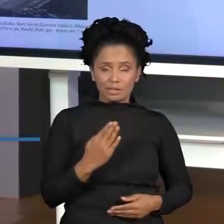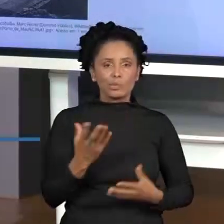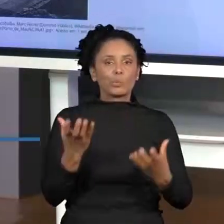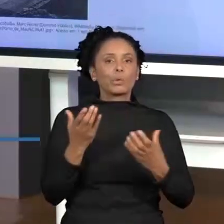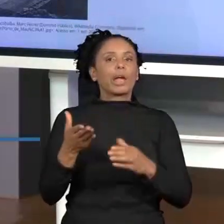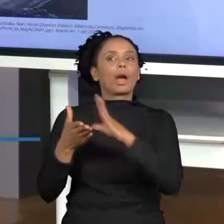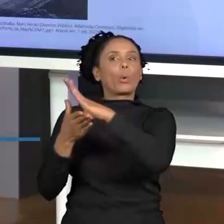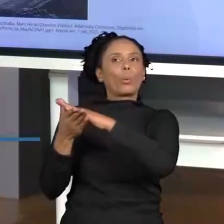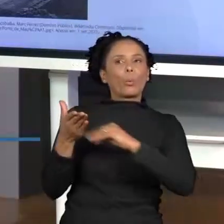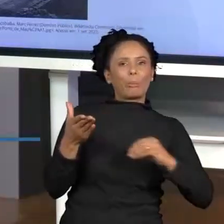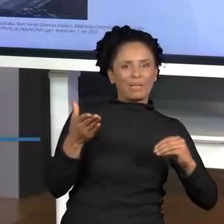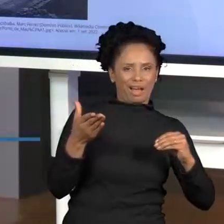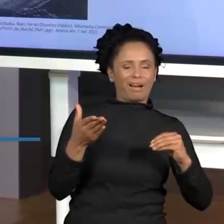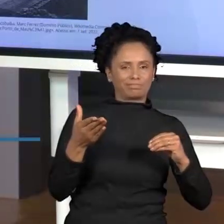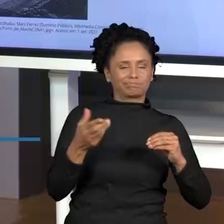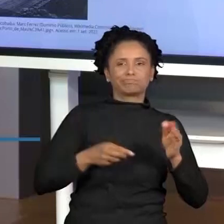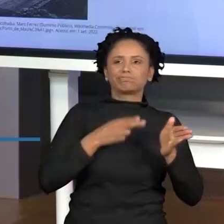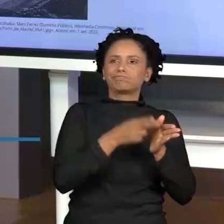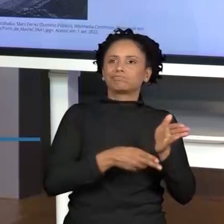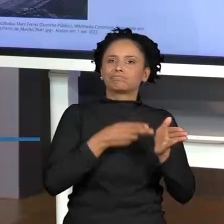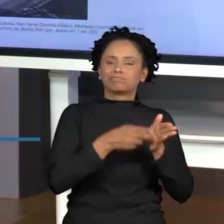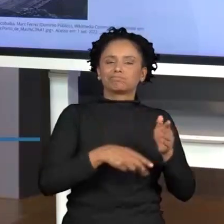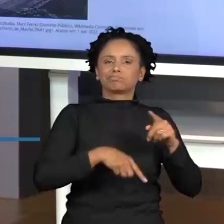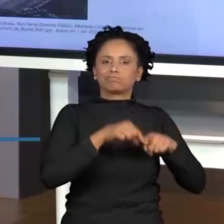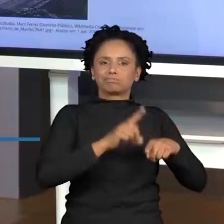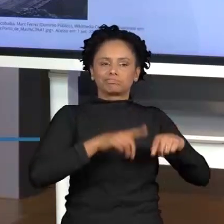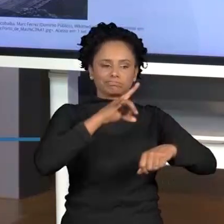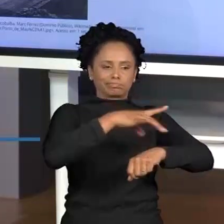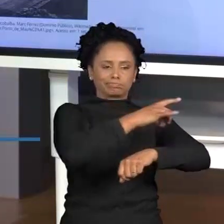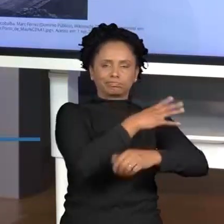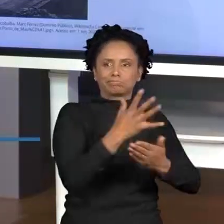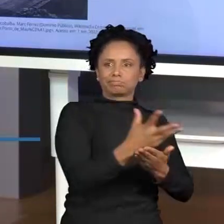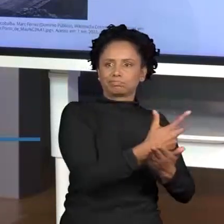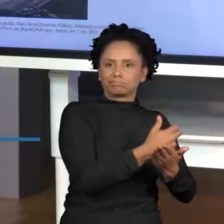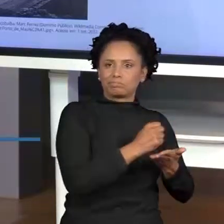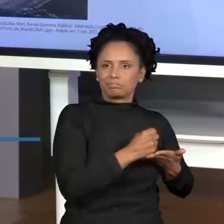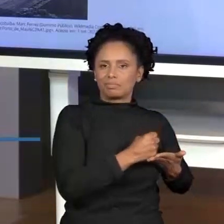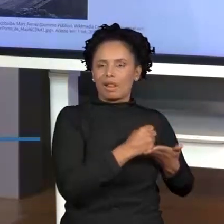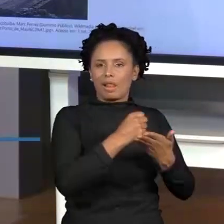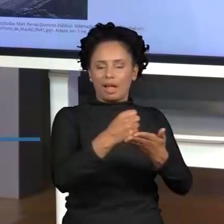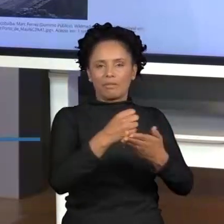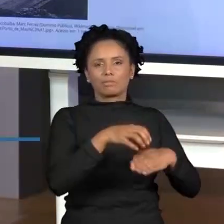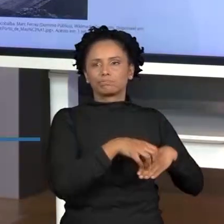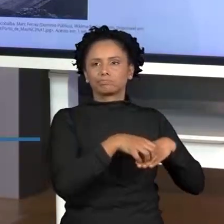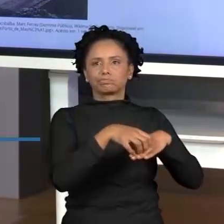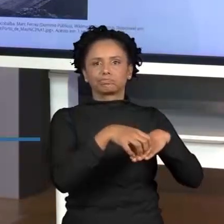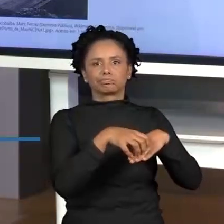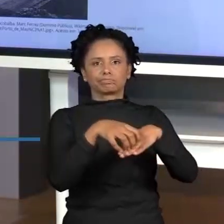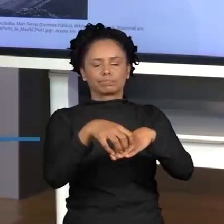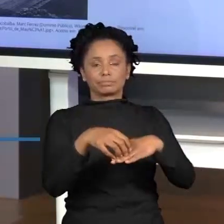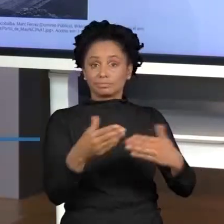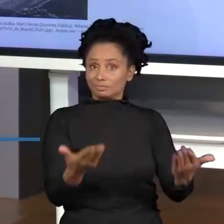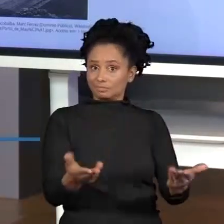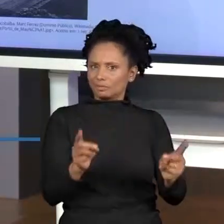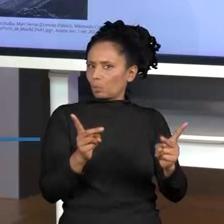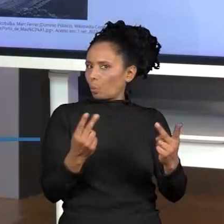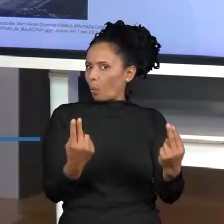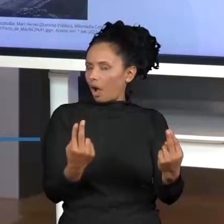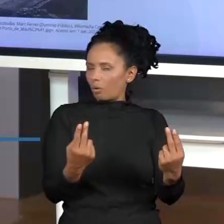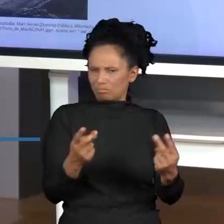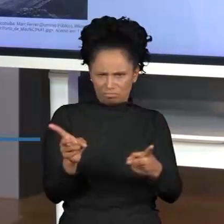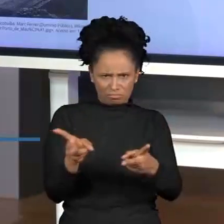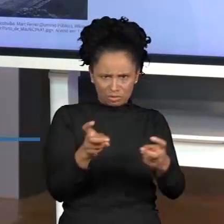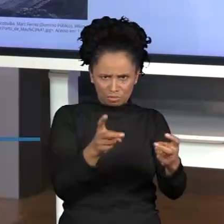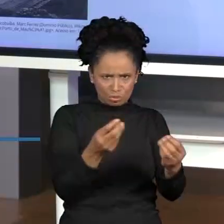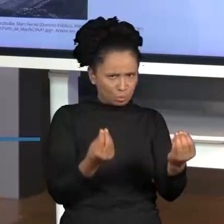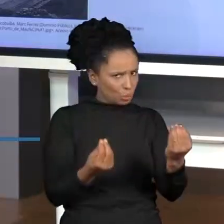aí, principalmente aí para o transporte de produtos agrícolas. Então, a gente já começa a perceber aí por que esse motivo